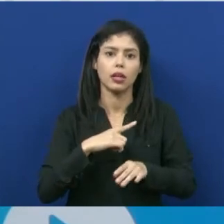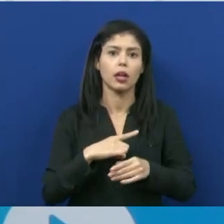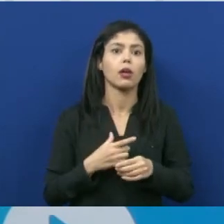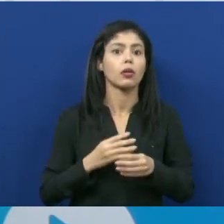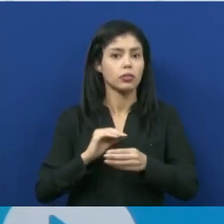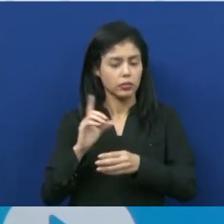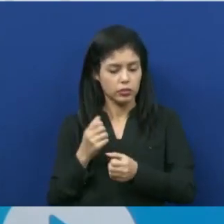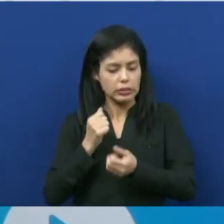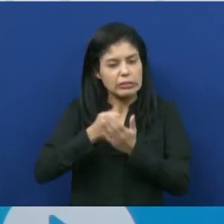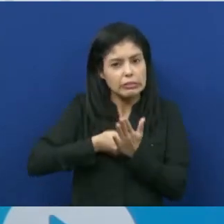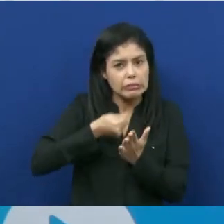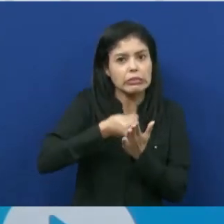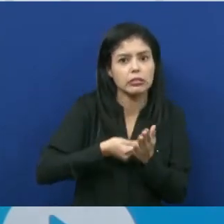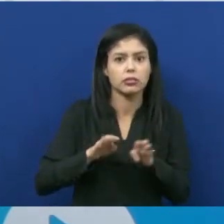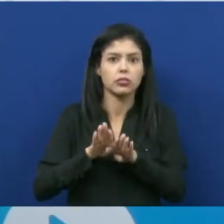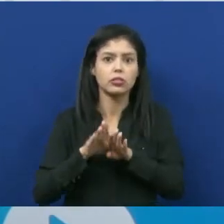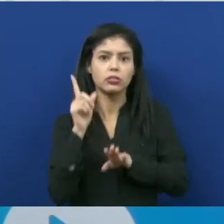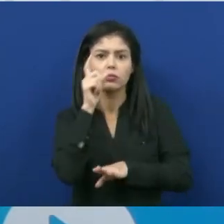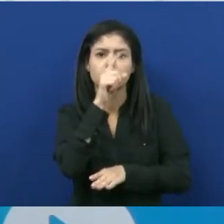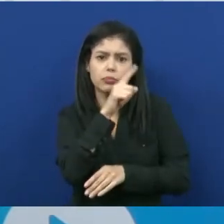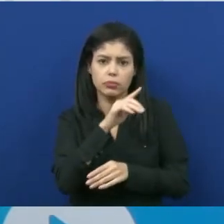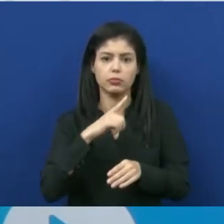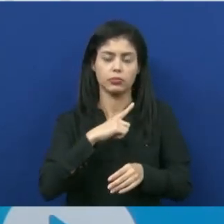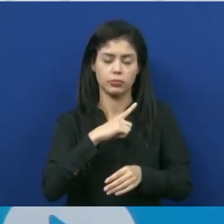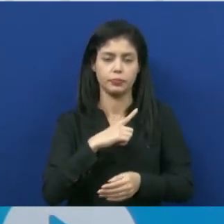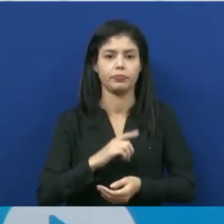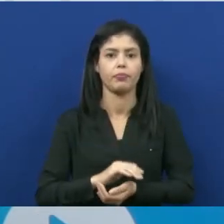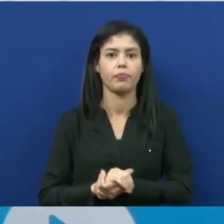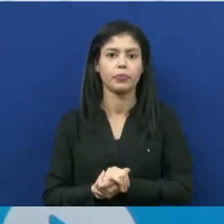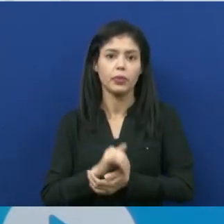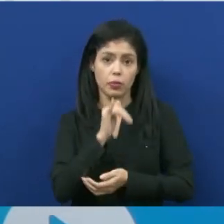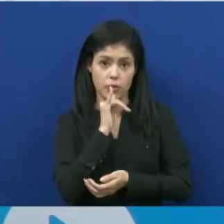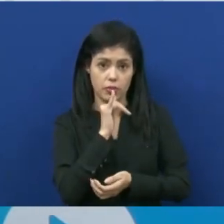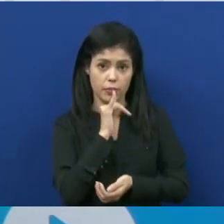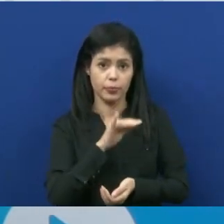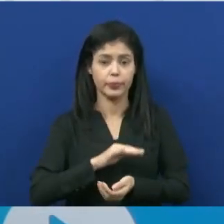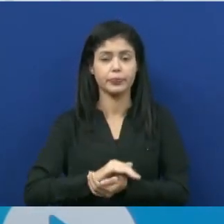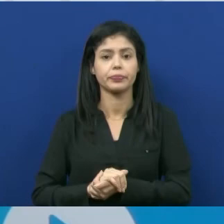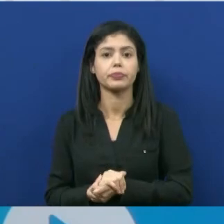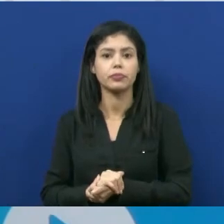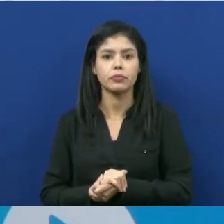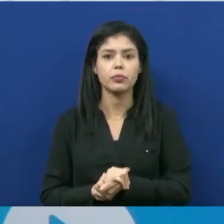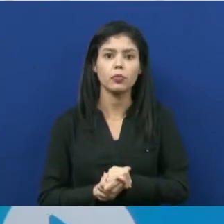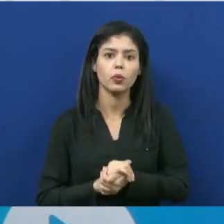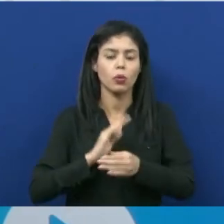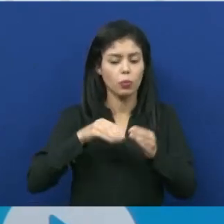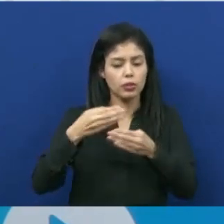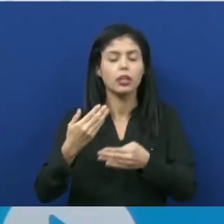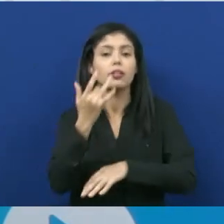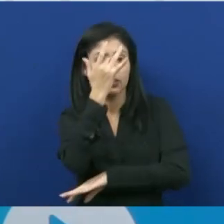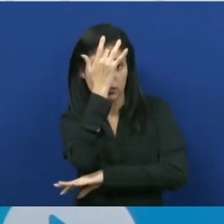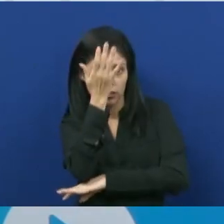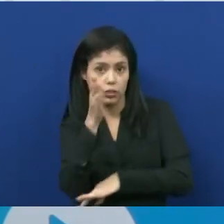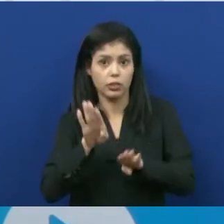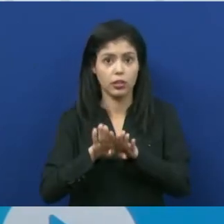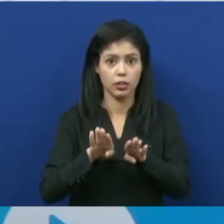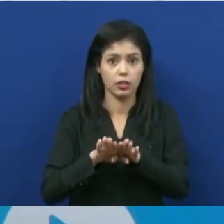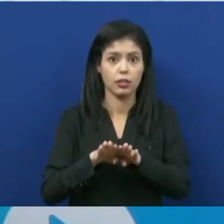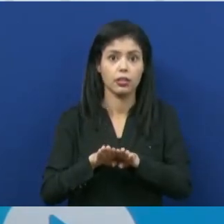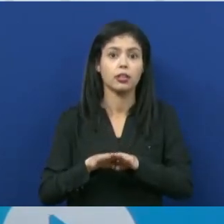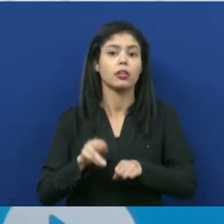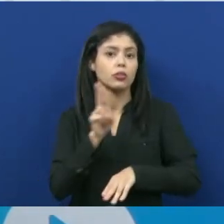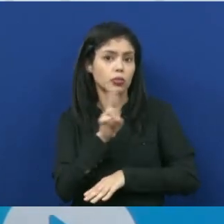aconteça. O tipo de material em que esse processo acontece com mais facilidade